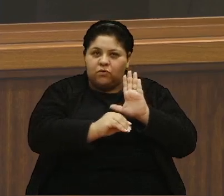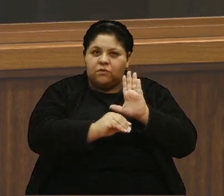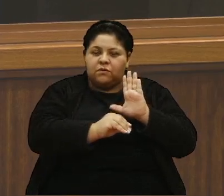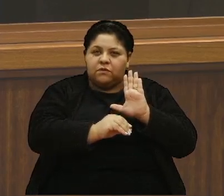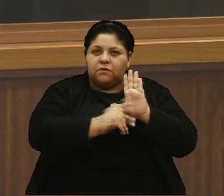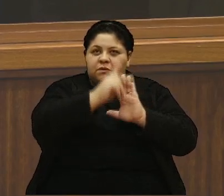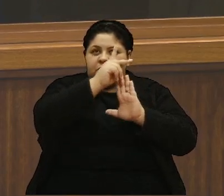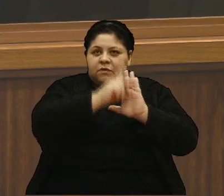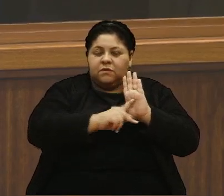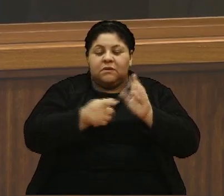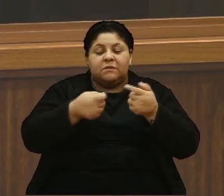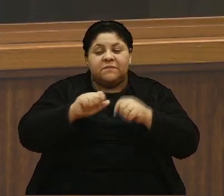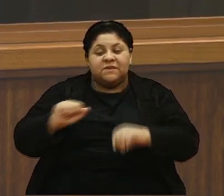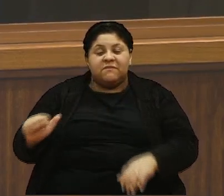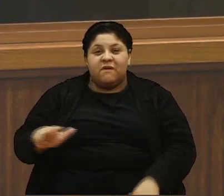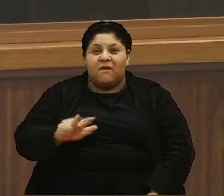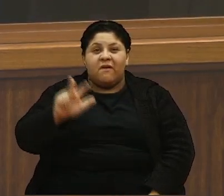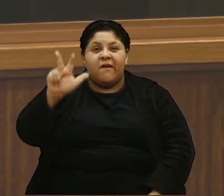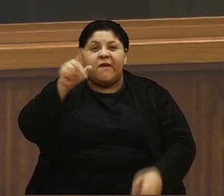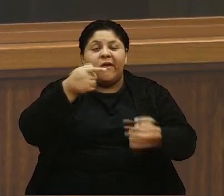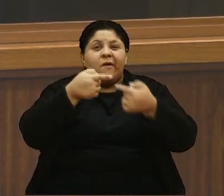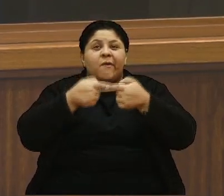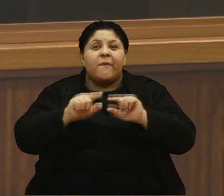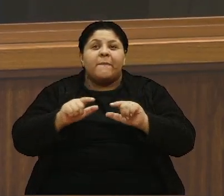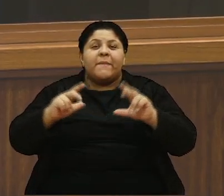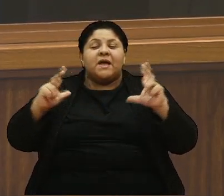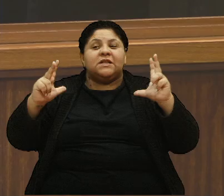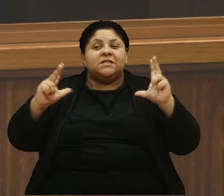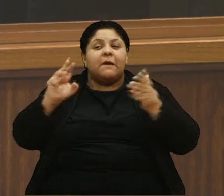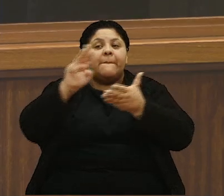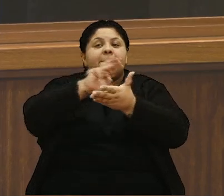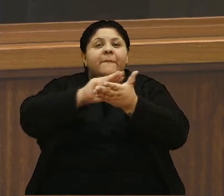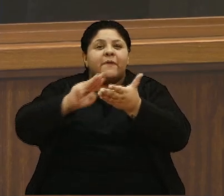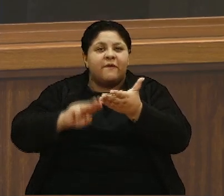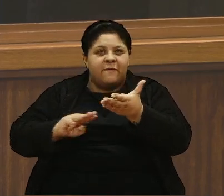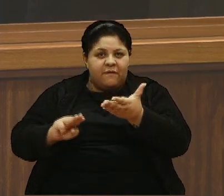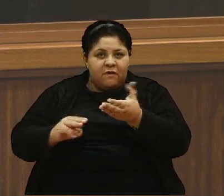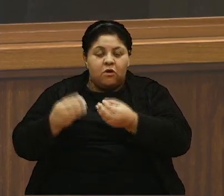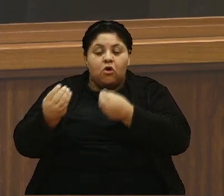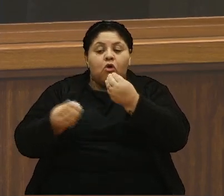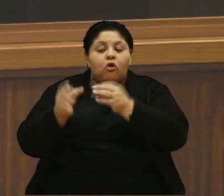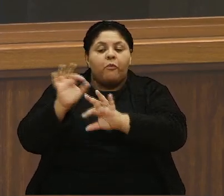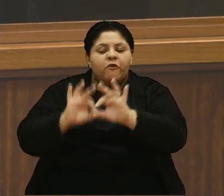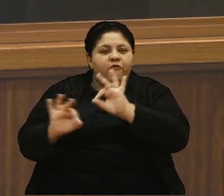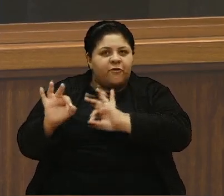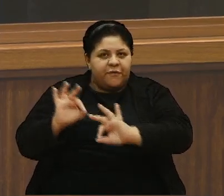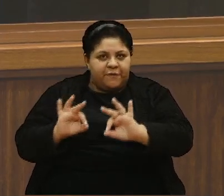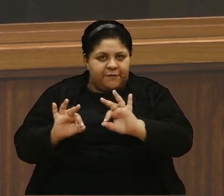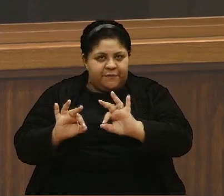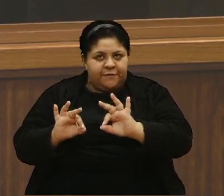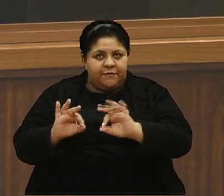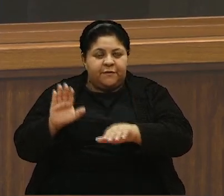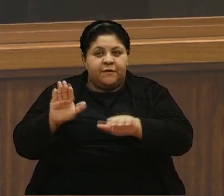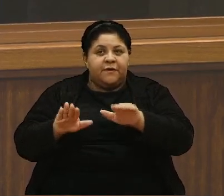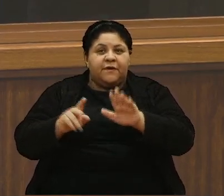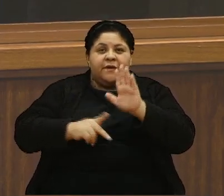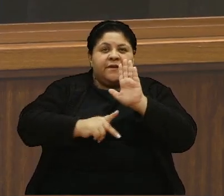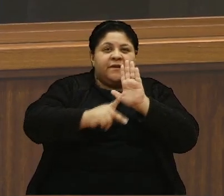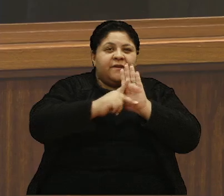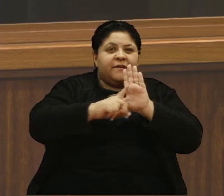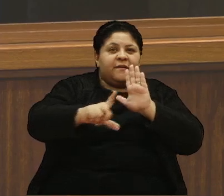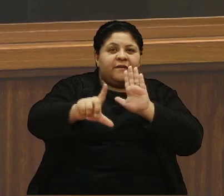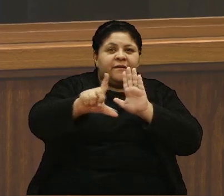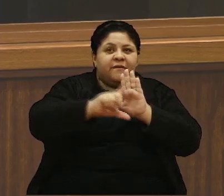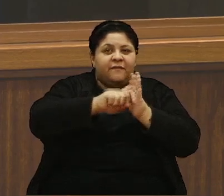que deve ser valorizado, mas o método pelo qual ele foi elaborado. Muitas vezes um projeto de lei ele